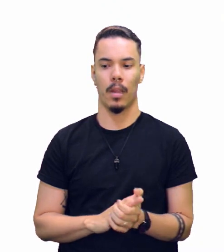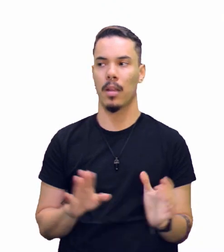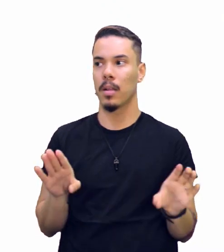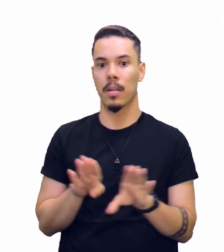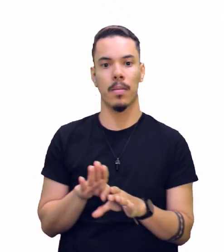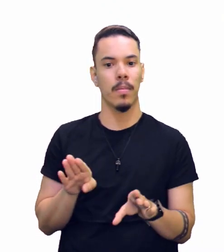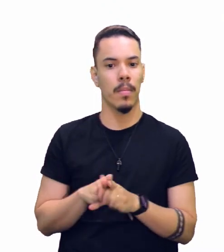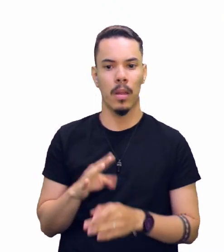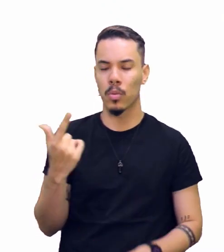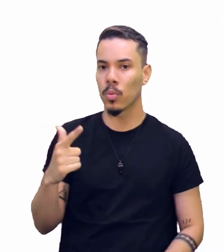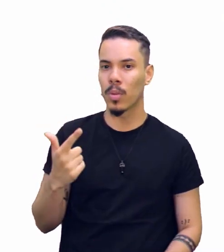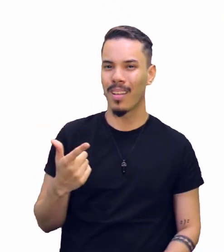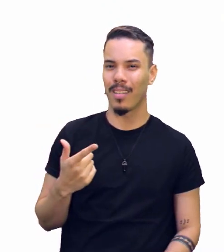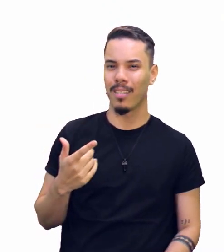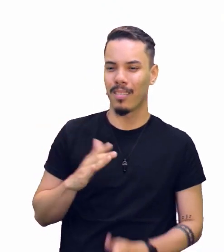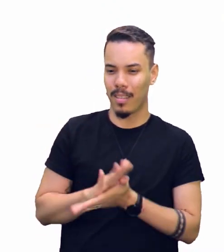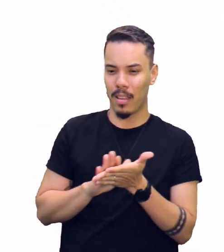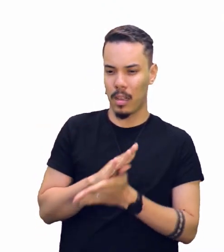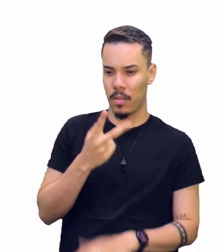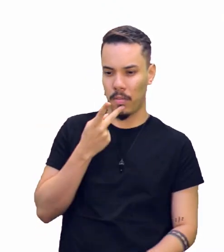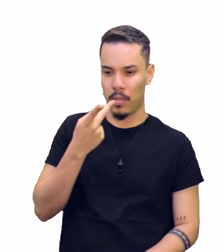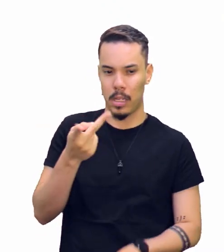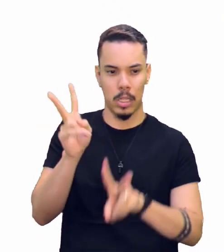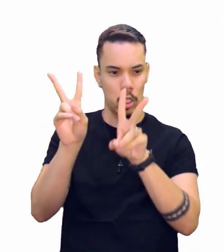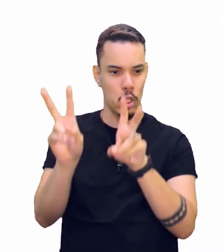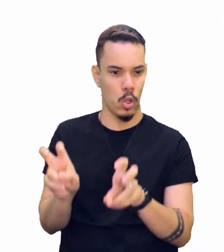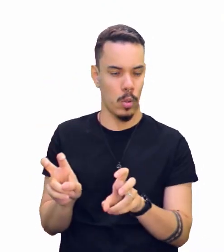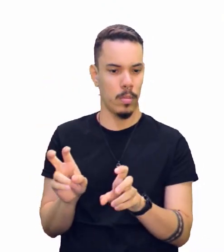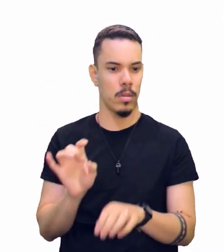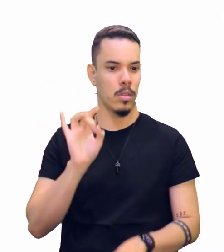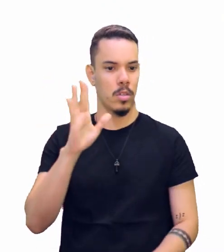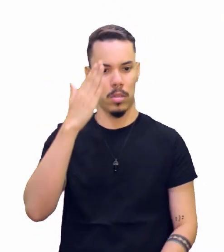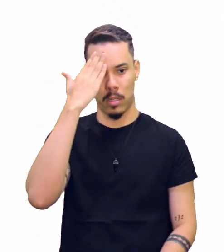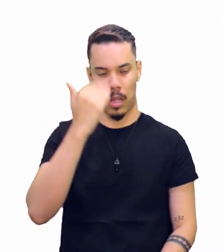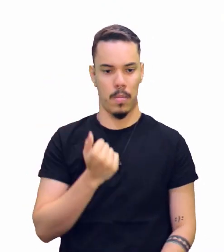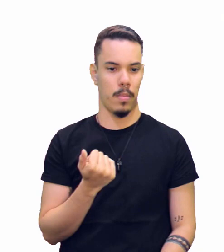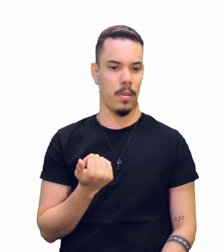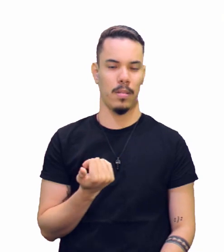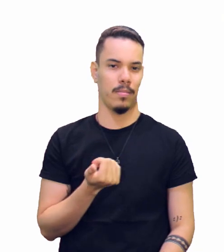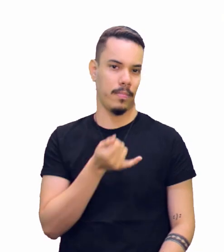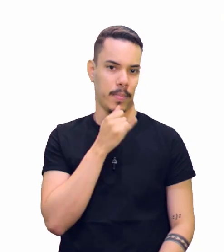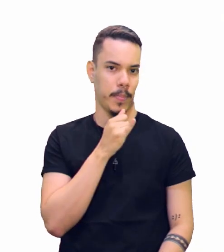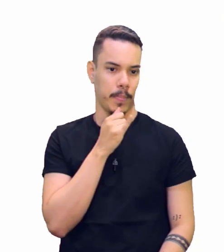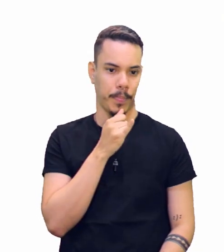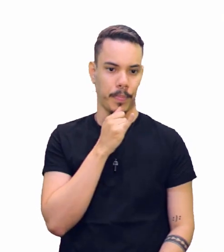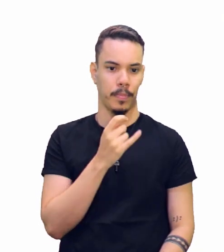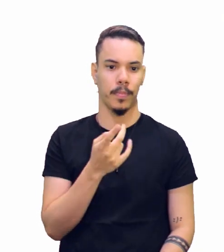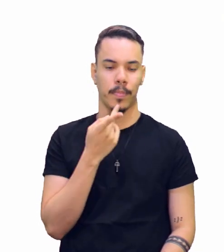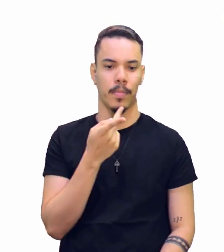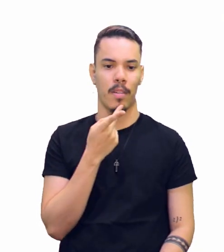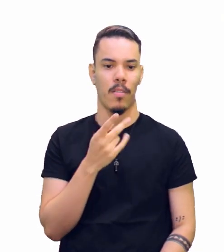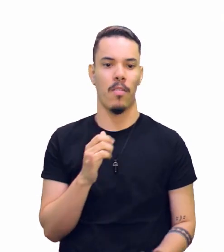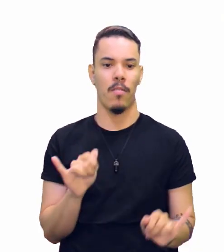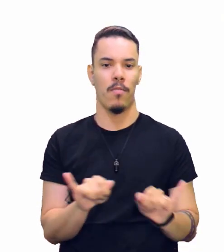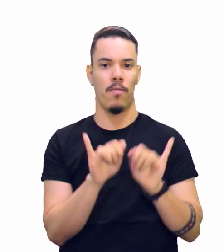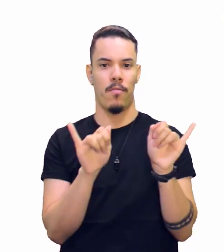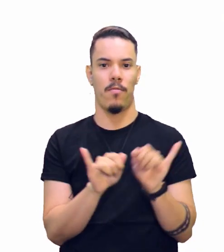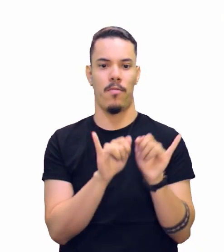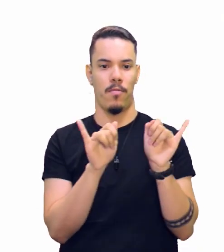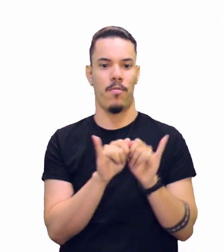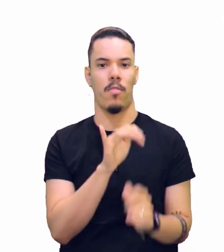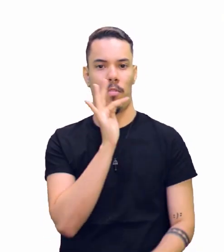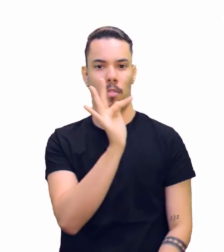tem nada para falar sobre e só sabe só sabe falar sobre fofoca